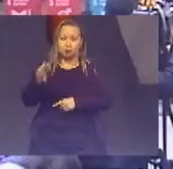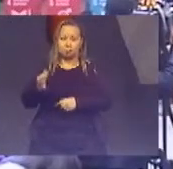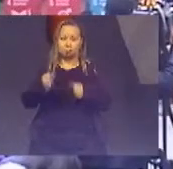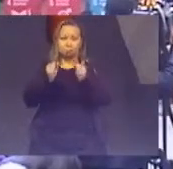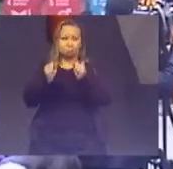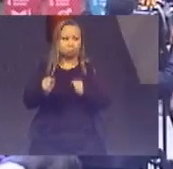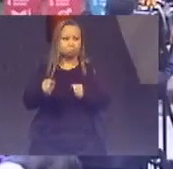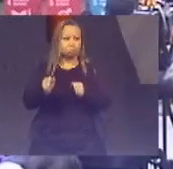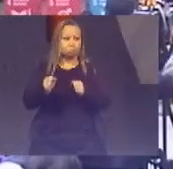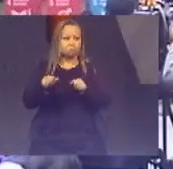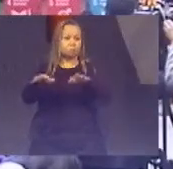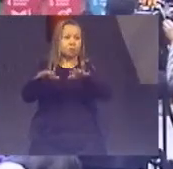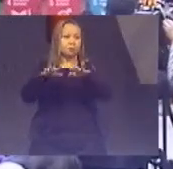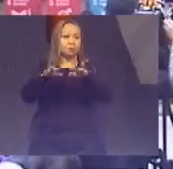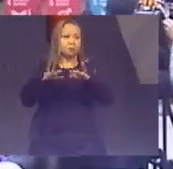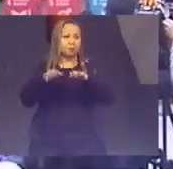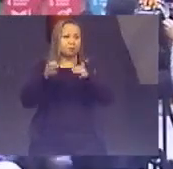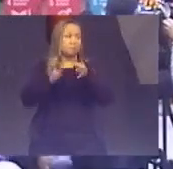Obrigado.